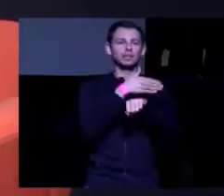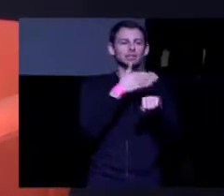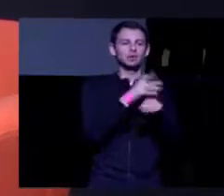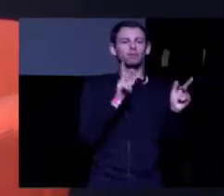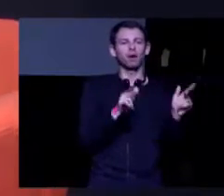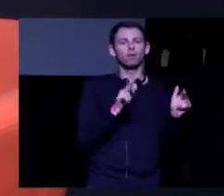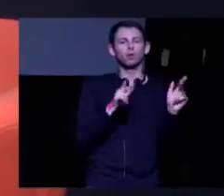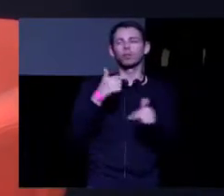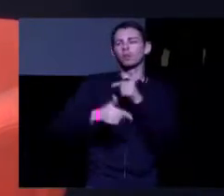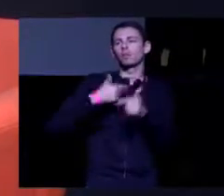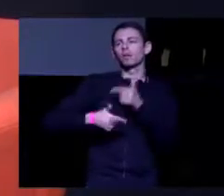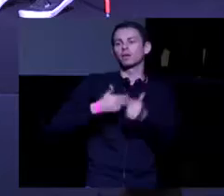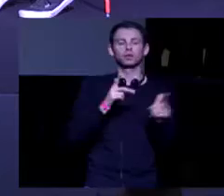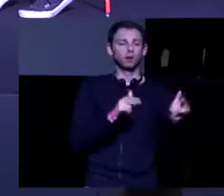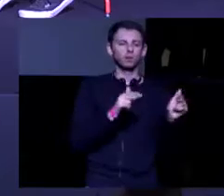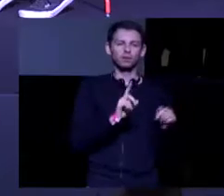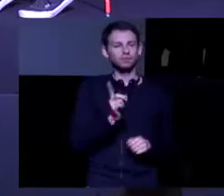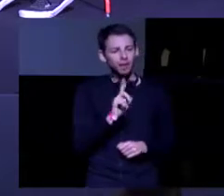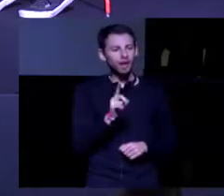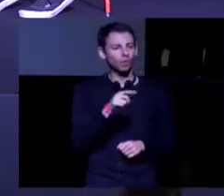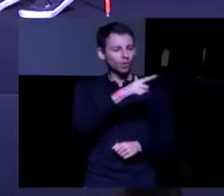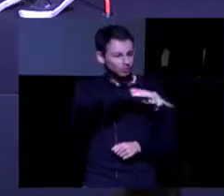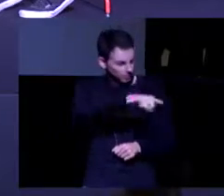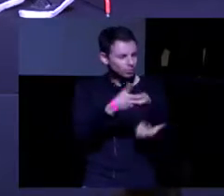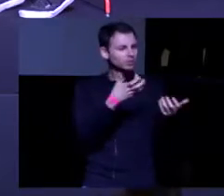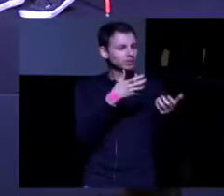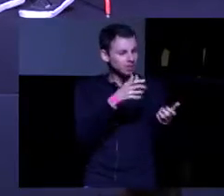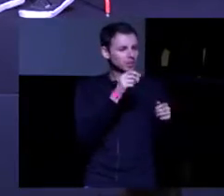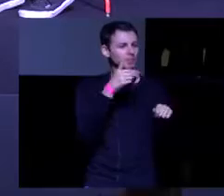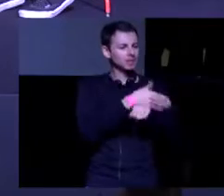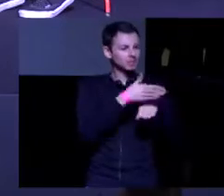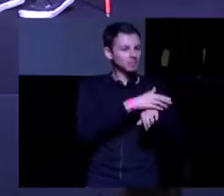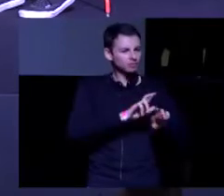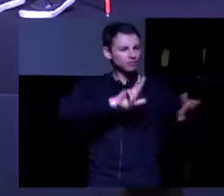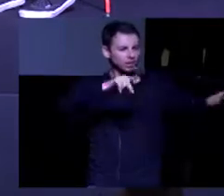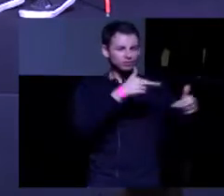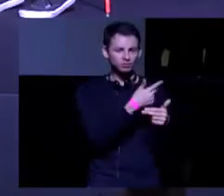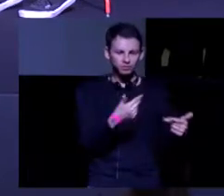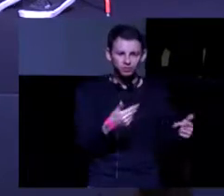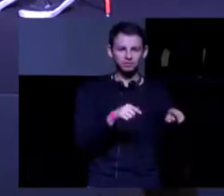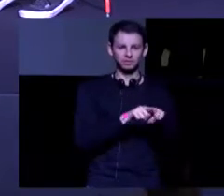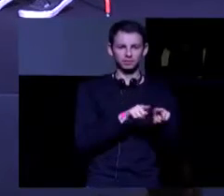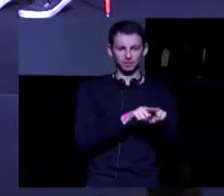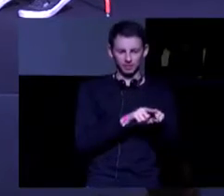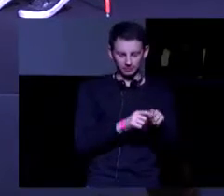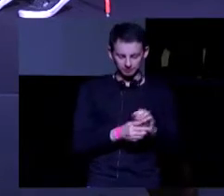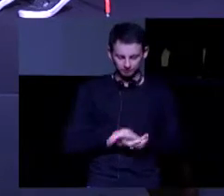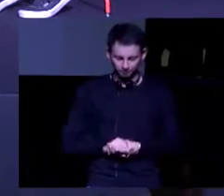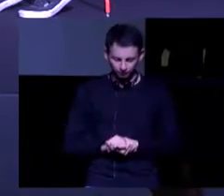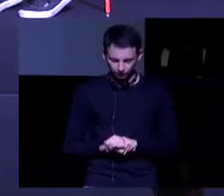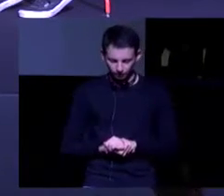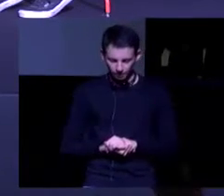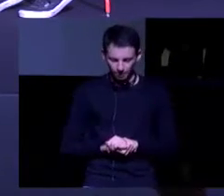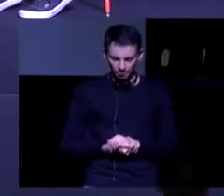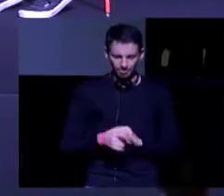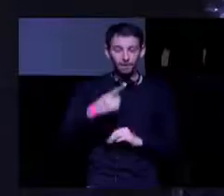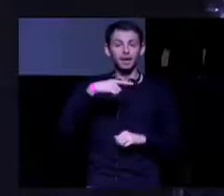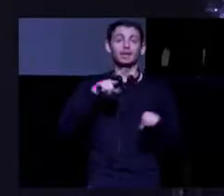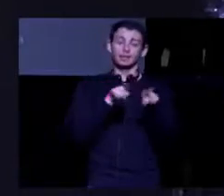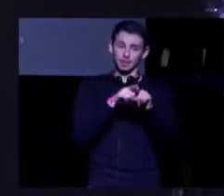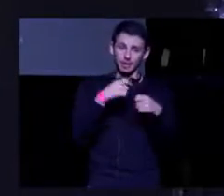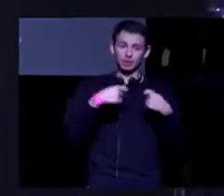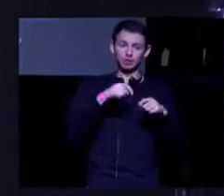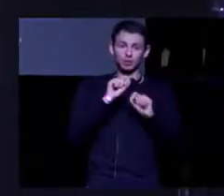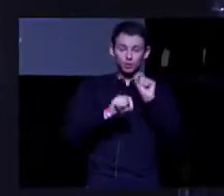né? Isso passa muito tanto pela comunicação, né? Como você comunica com essas pessoas, assim. Tem que ter comunicação para aqueles